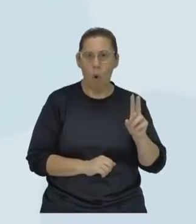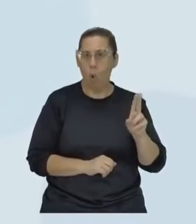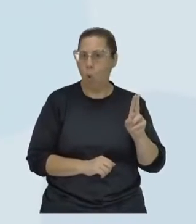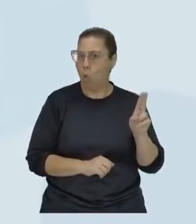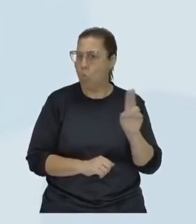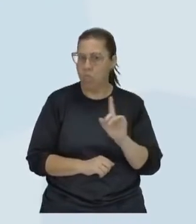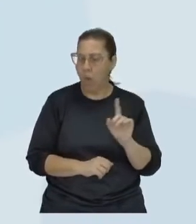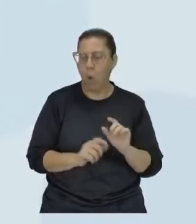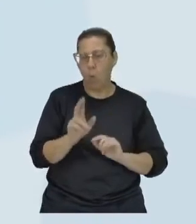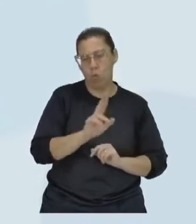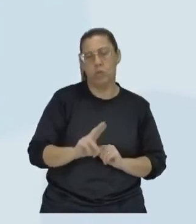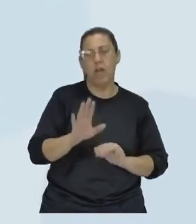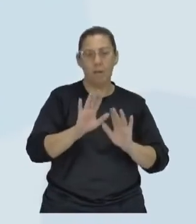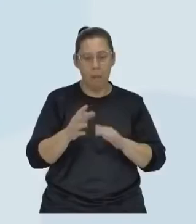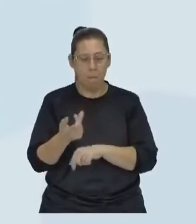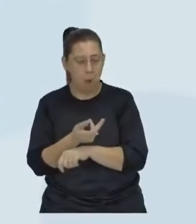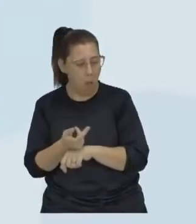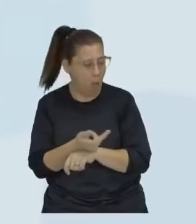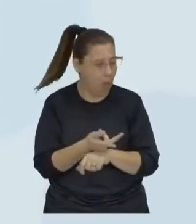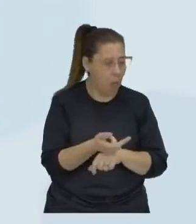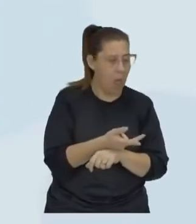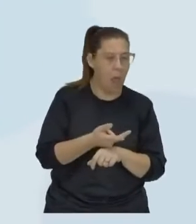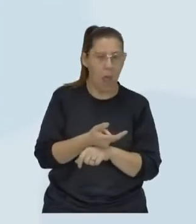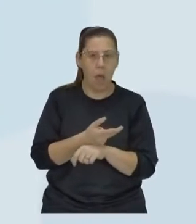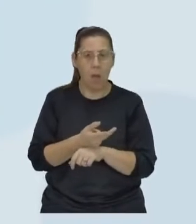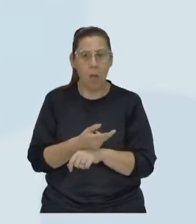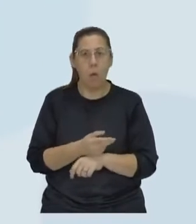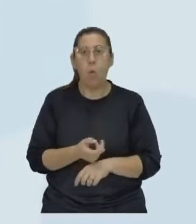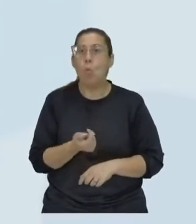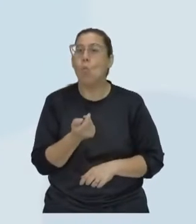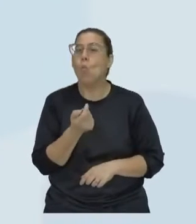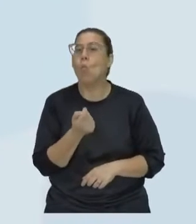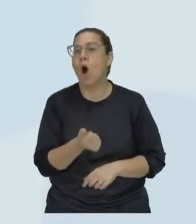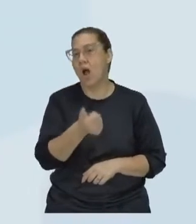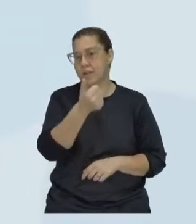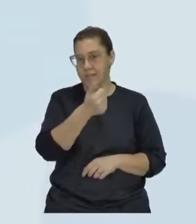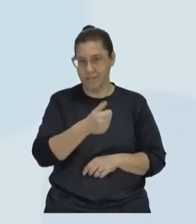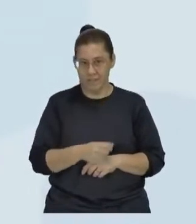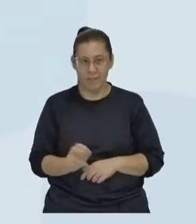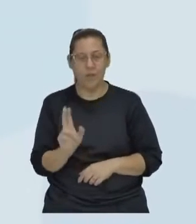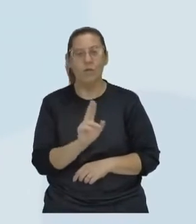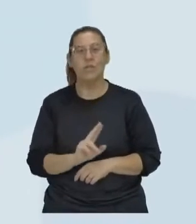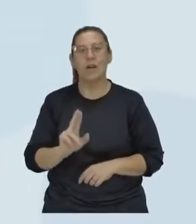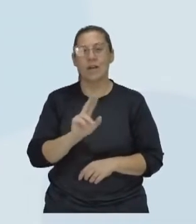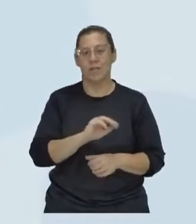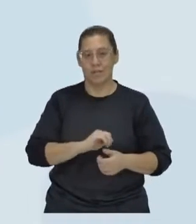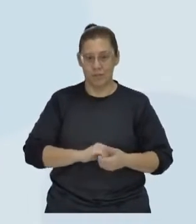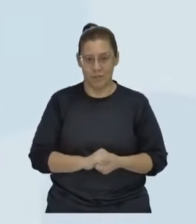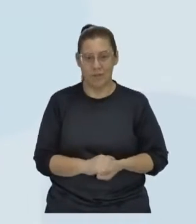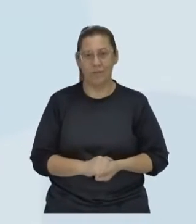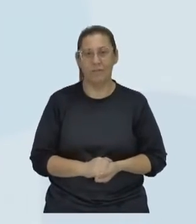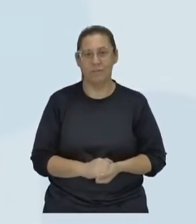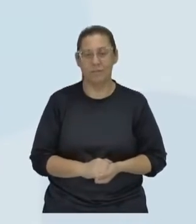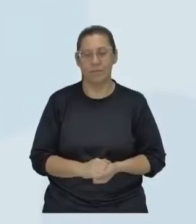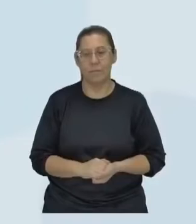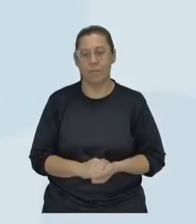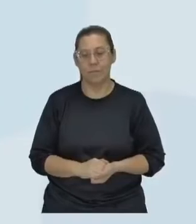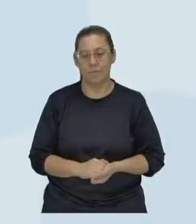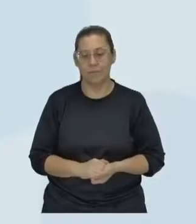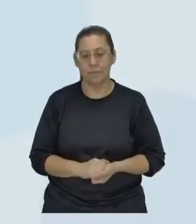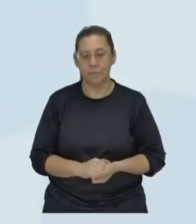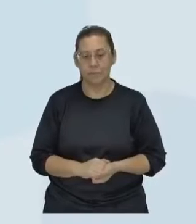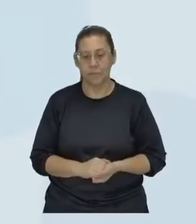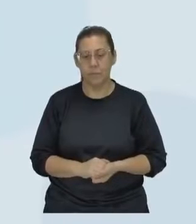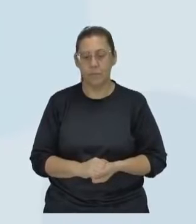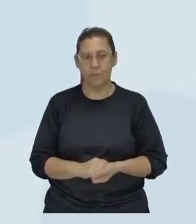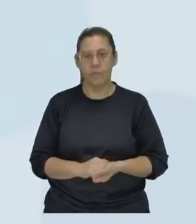equipamentos, mas a procura era tão intensa que por pouco não os utilizara. Olha só o utilizar aí, o mais que perfeito